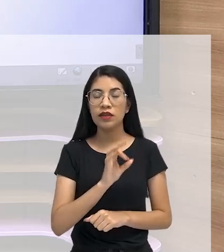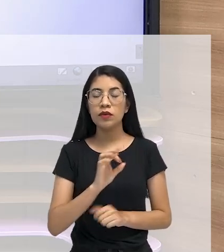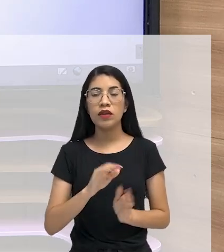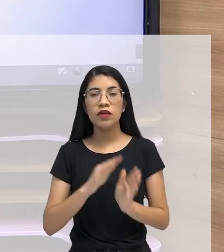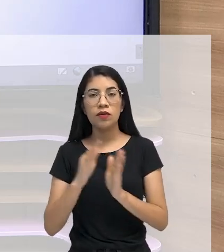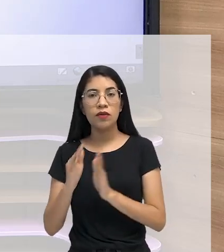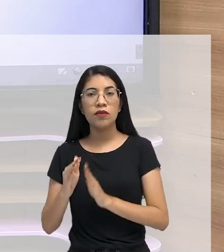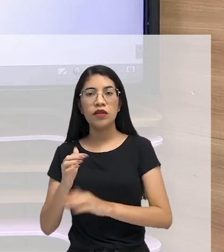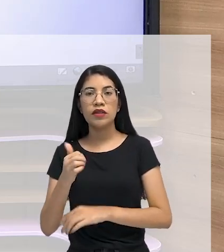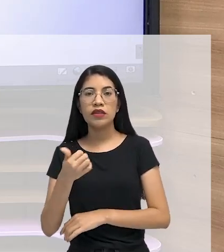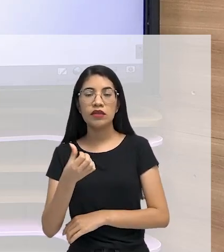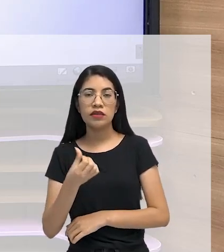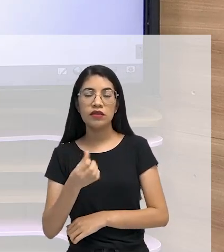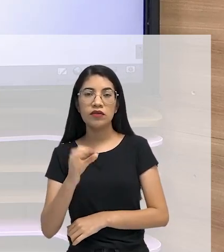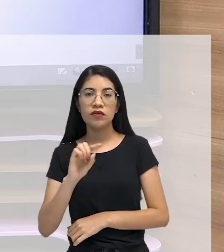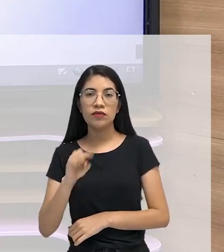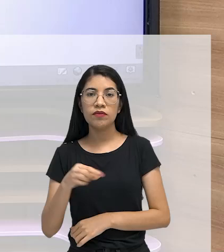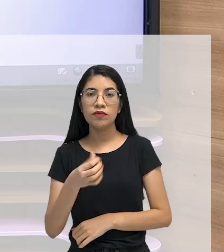Contra